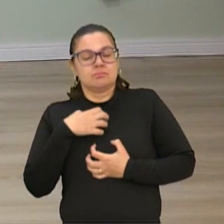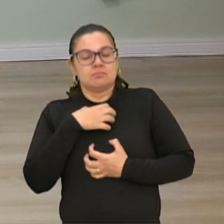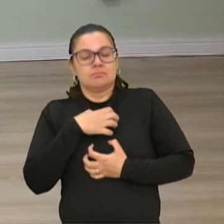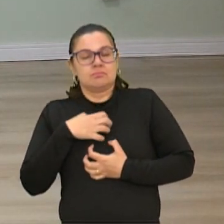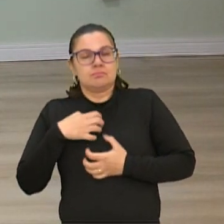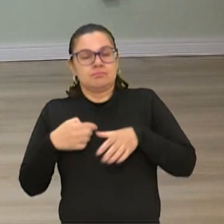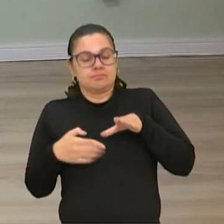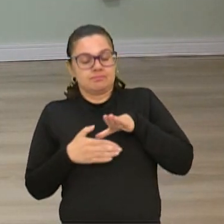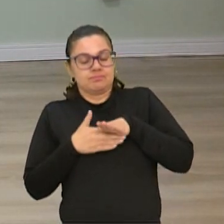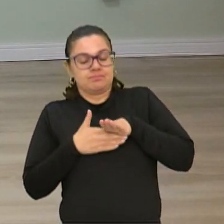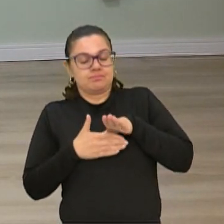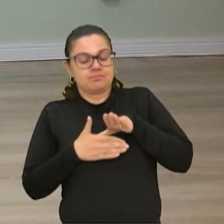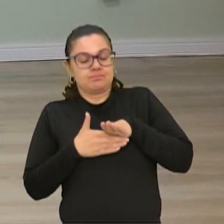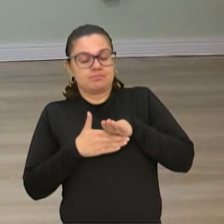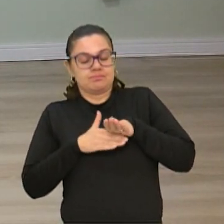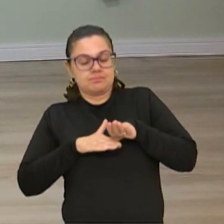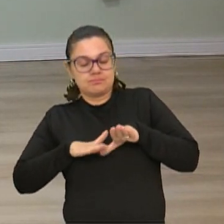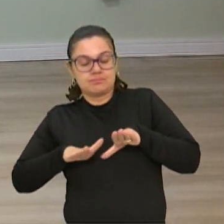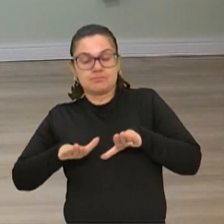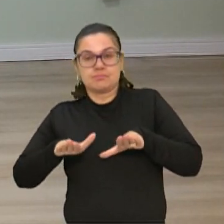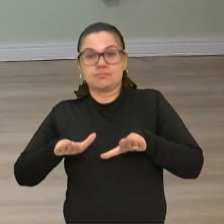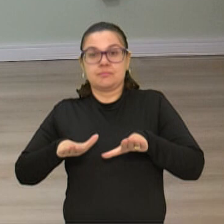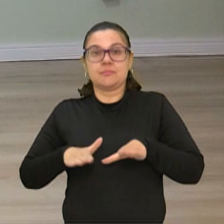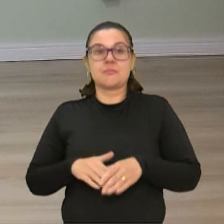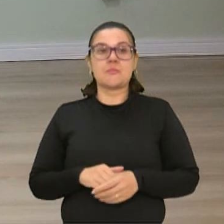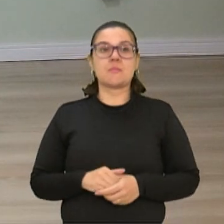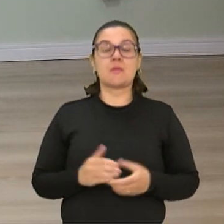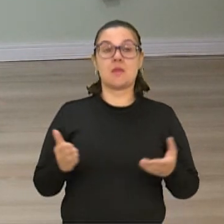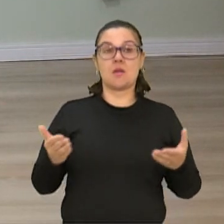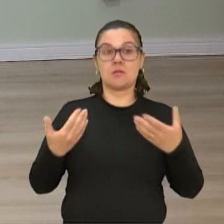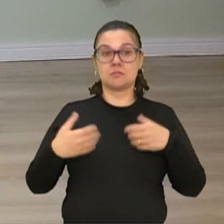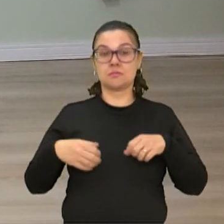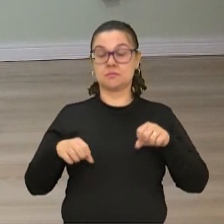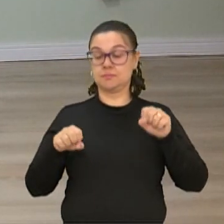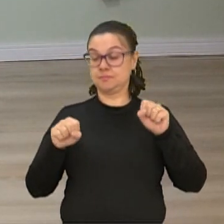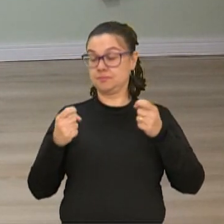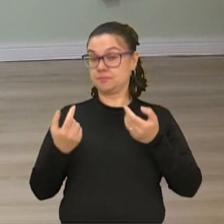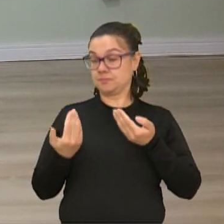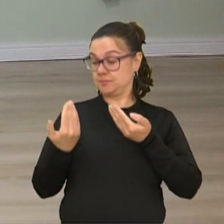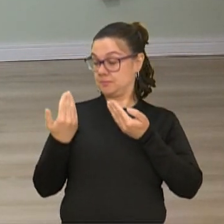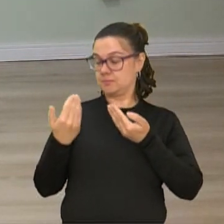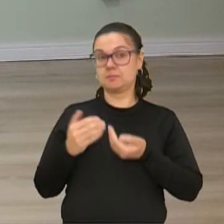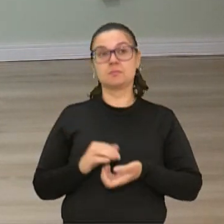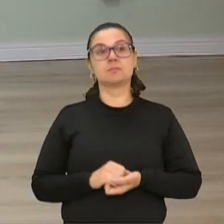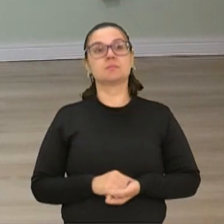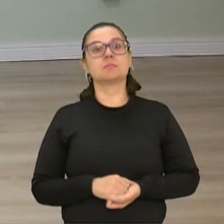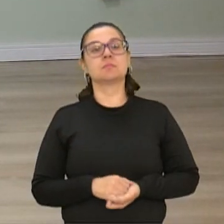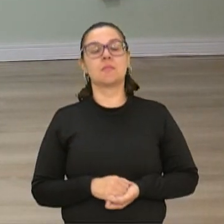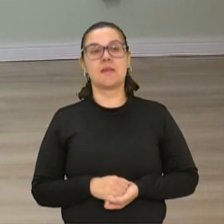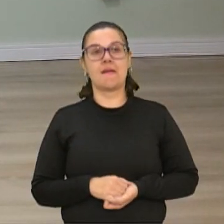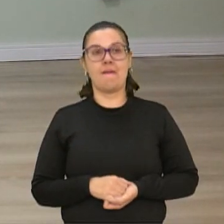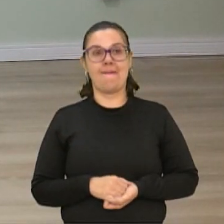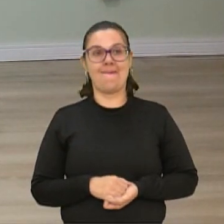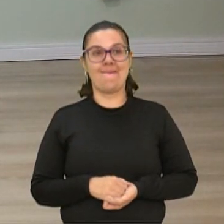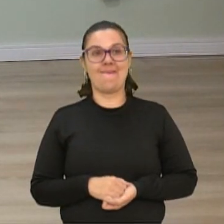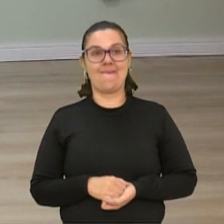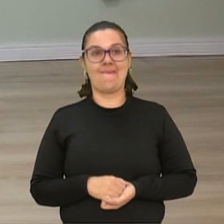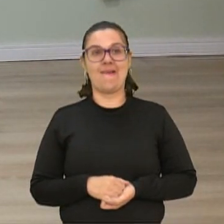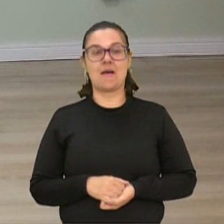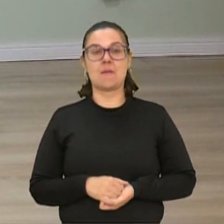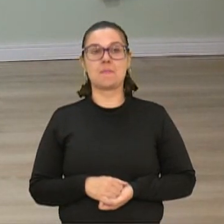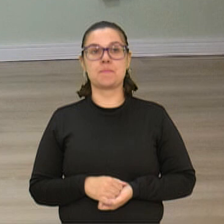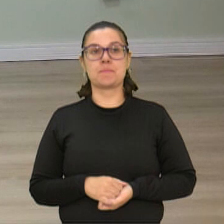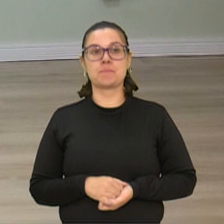Com cuidado, a gente vai agachando, vai segurar o bastão, colocar o bastão aqui na nossa frente,